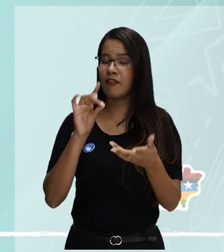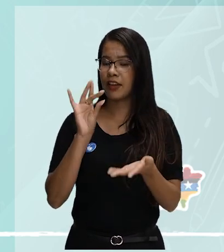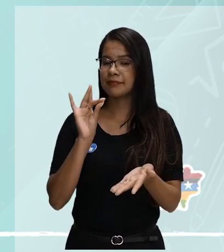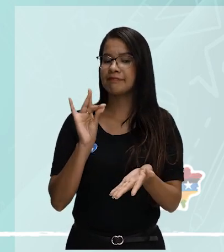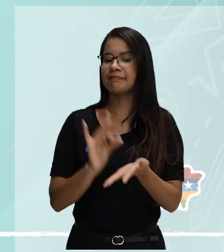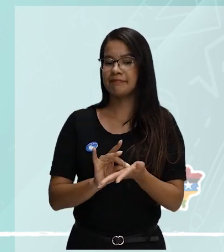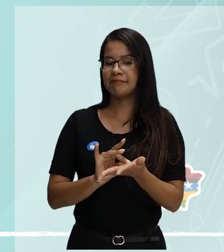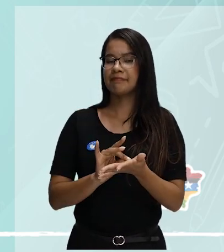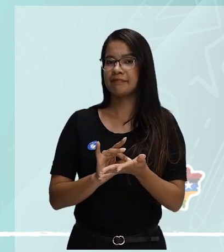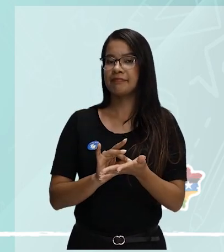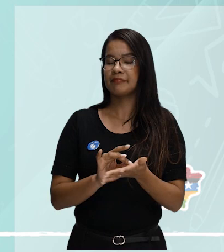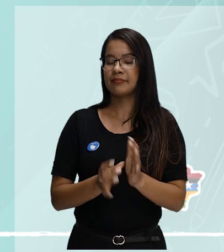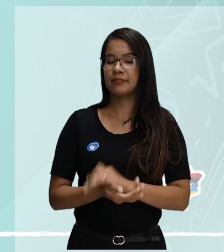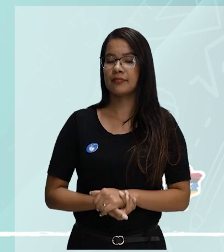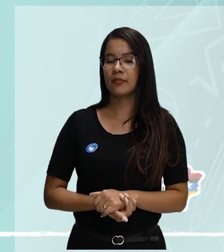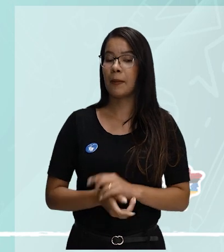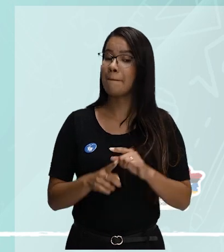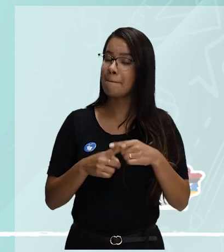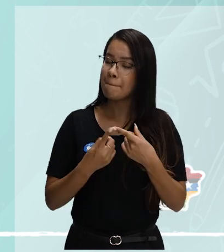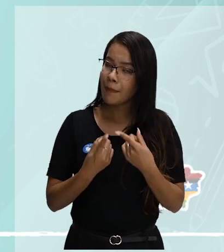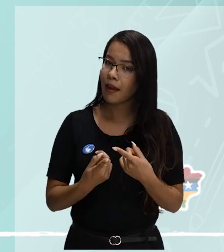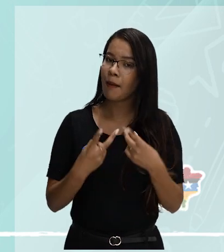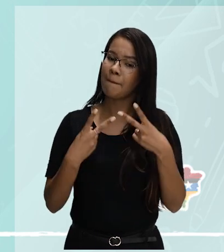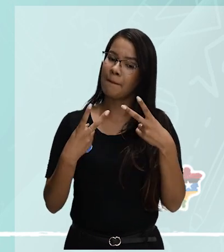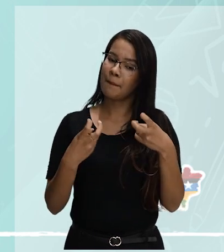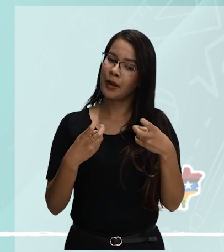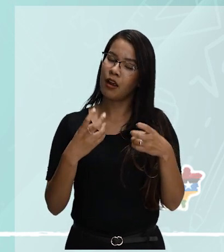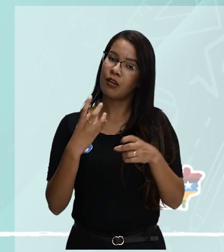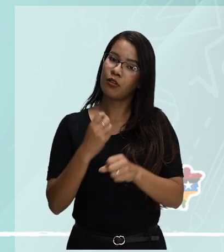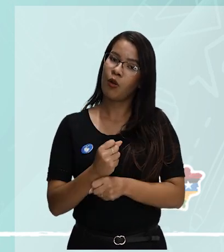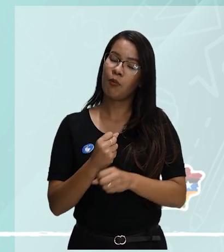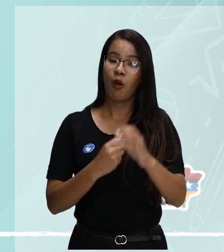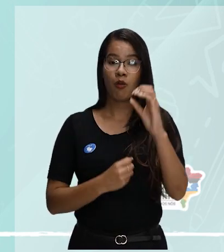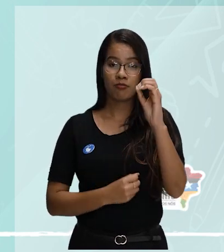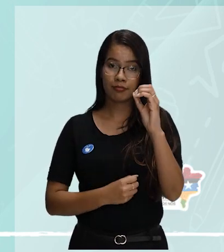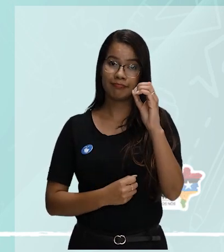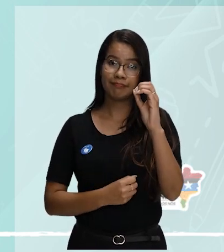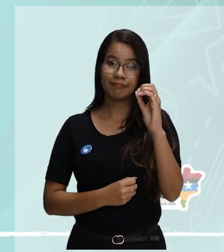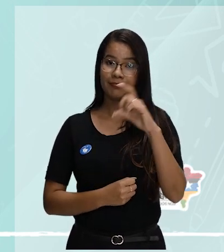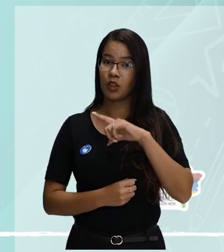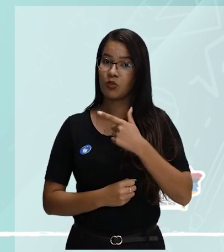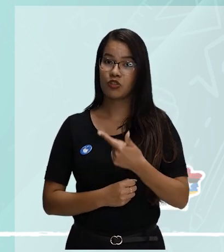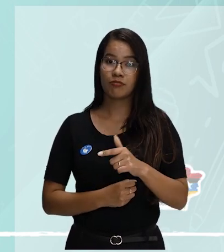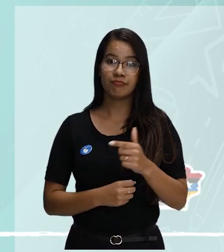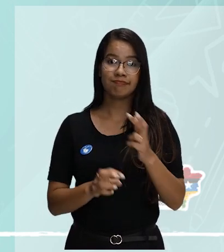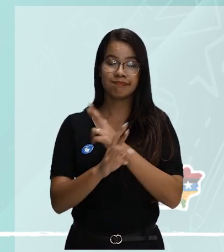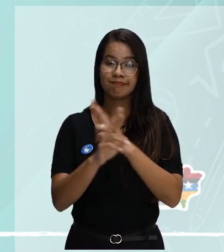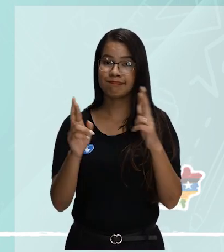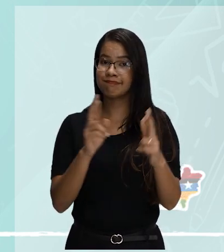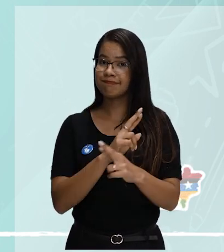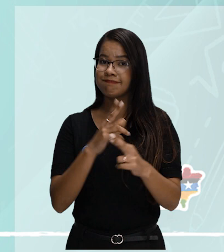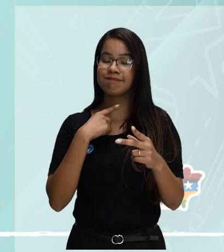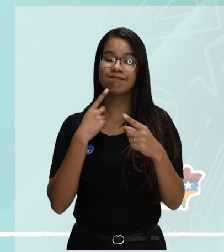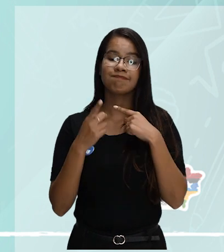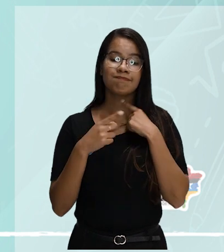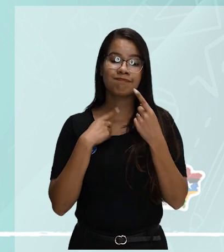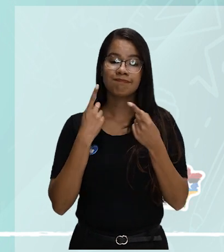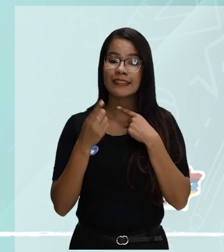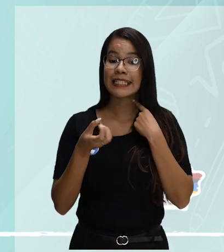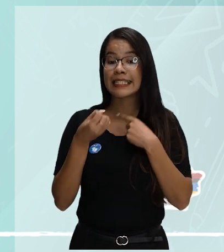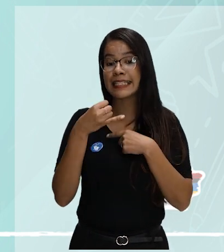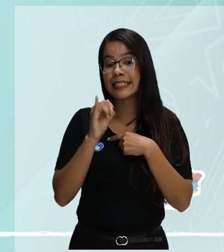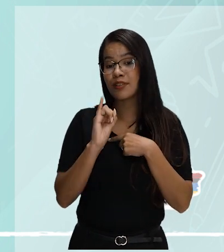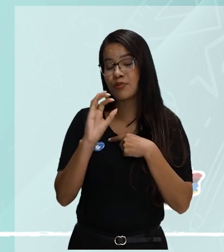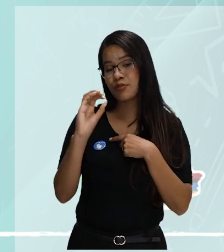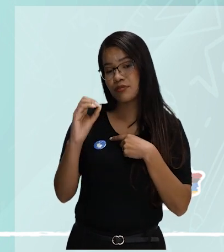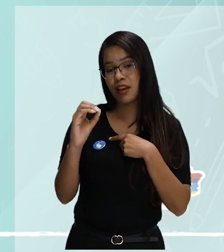Todo mundo com uma imagem diferente. Só que perceba que sobrou um 0 aqui, ó, que não está associado a ninguém. Ora, se esse 0 não